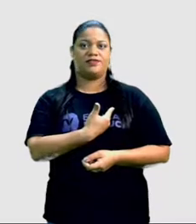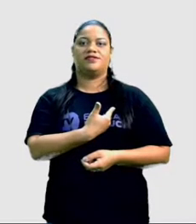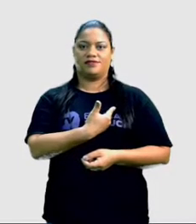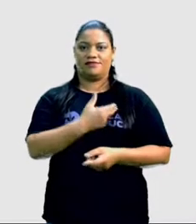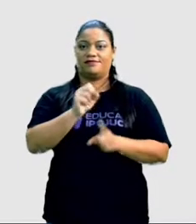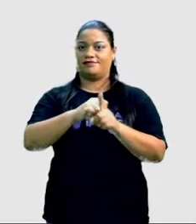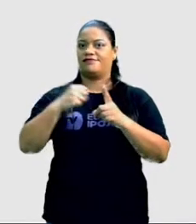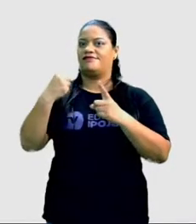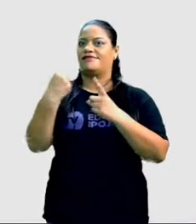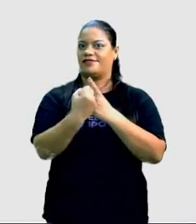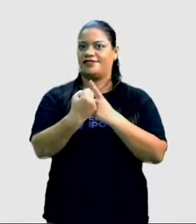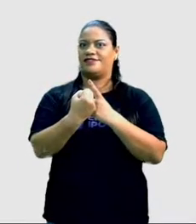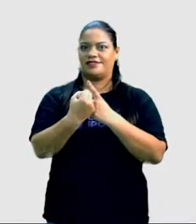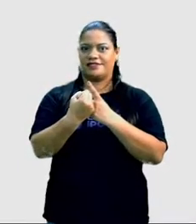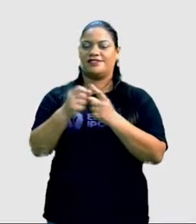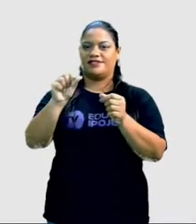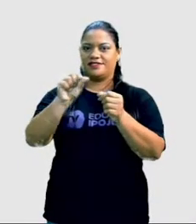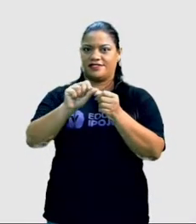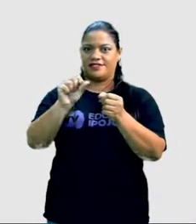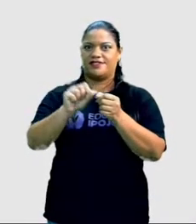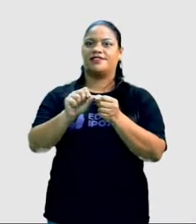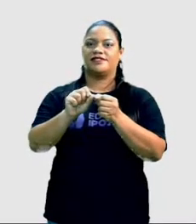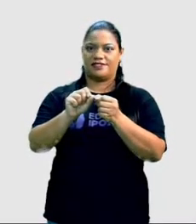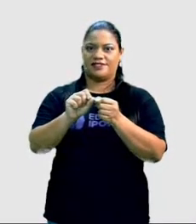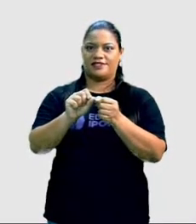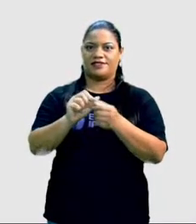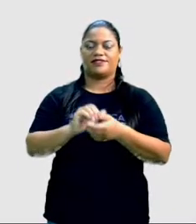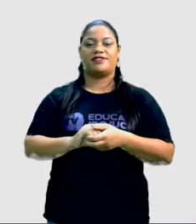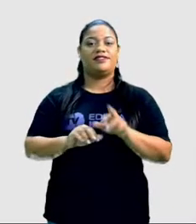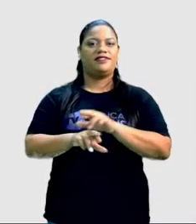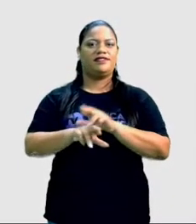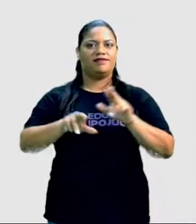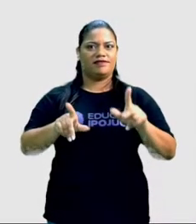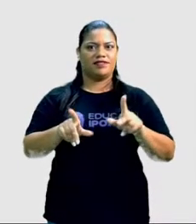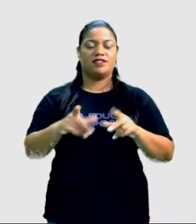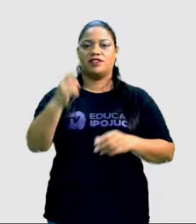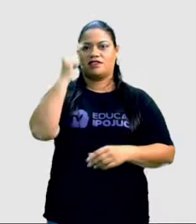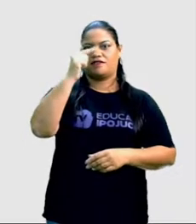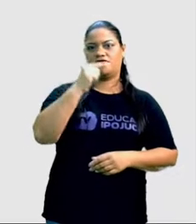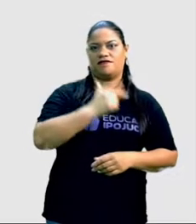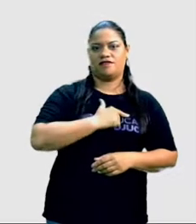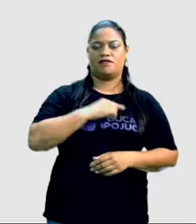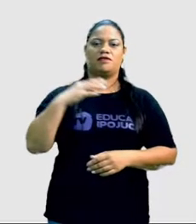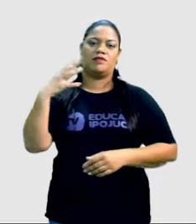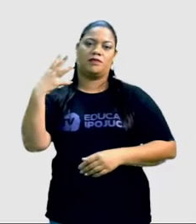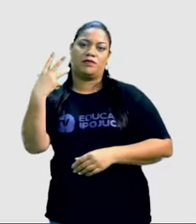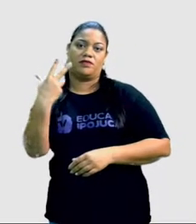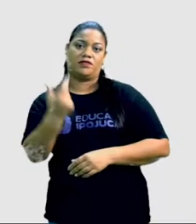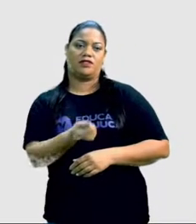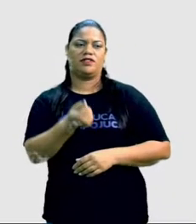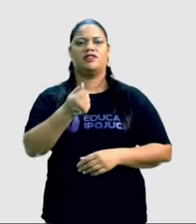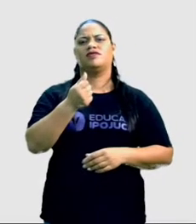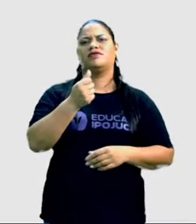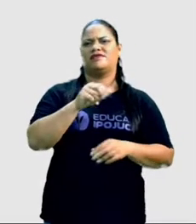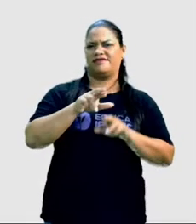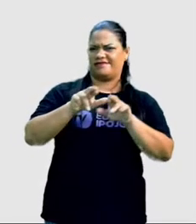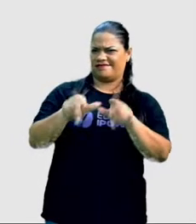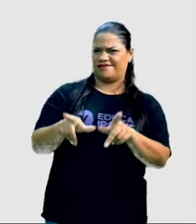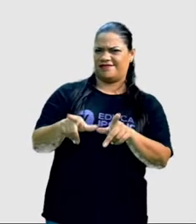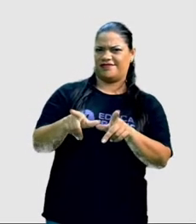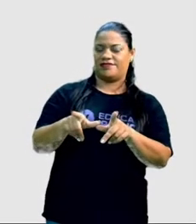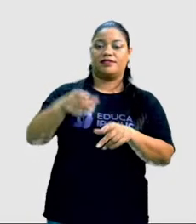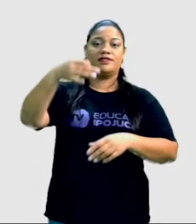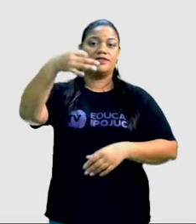enquanto sociedade, reconstruímos parâmetros do que é feio, do que é belo, do que é estranho, do